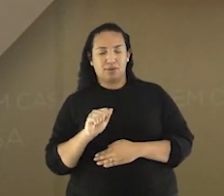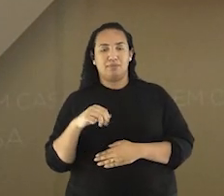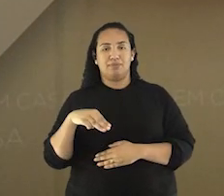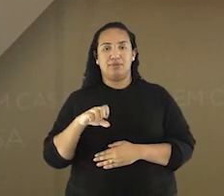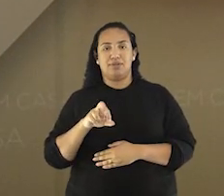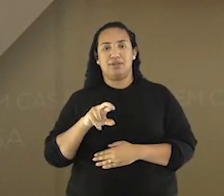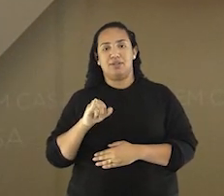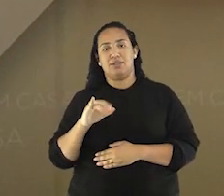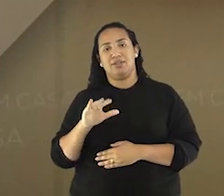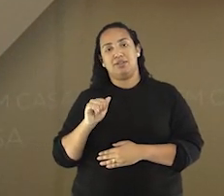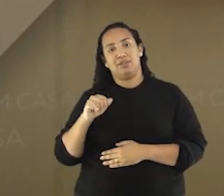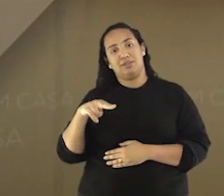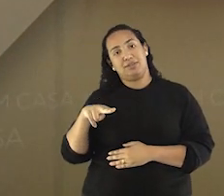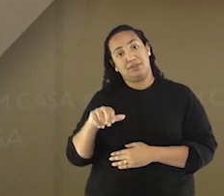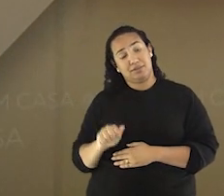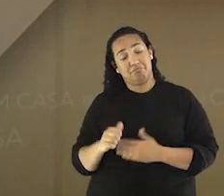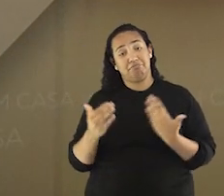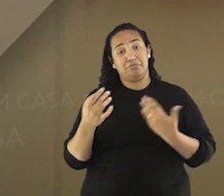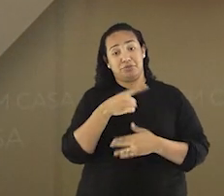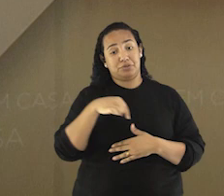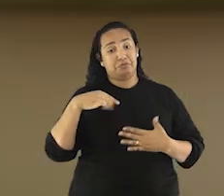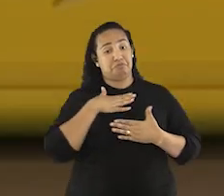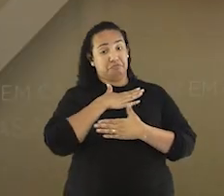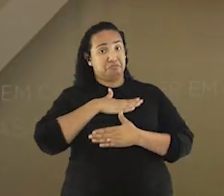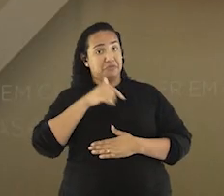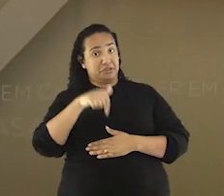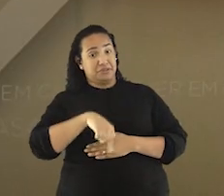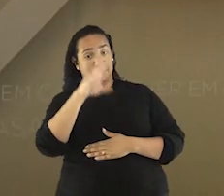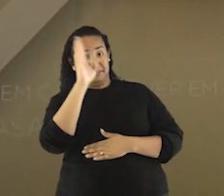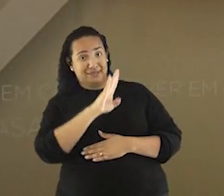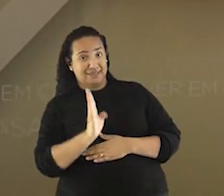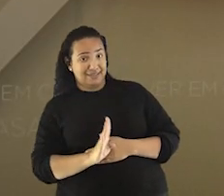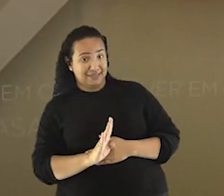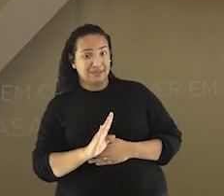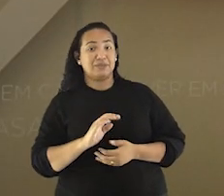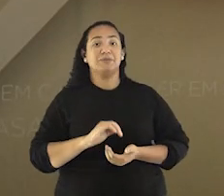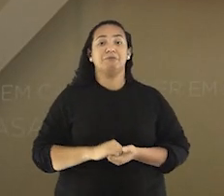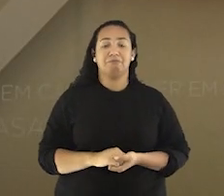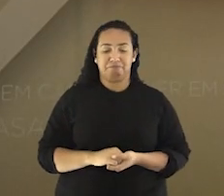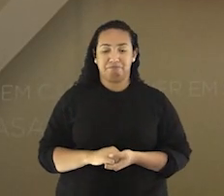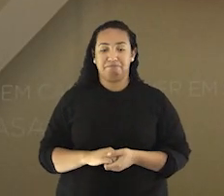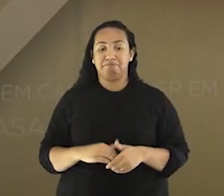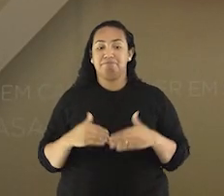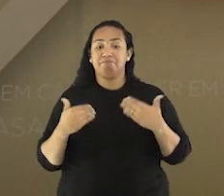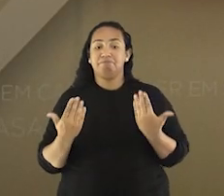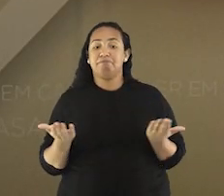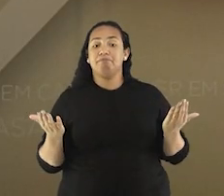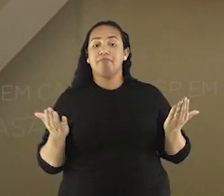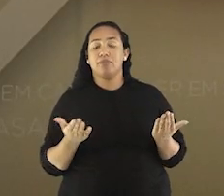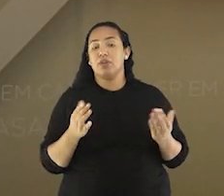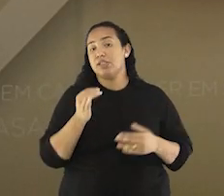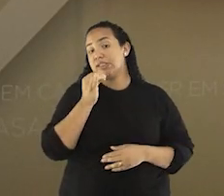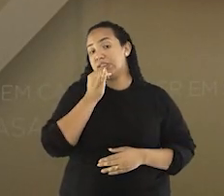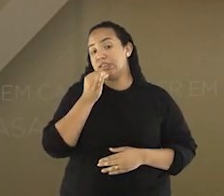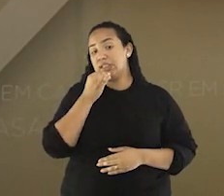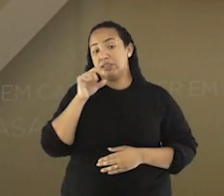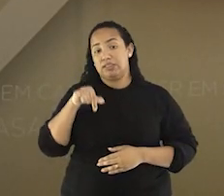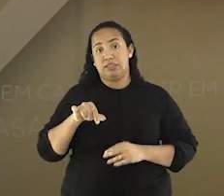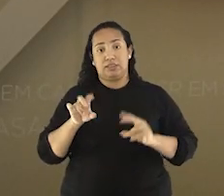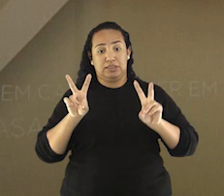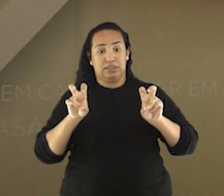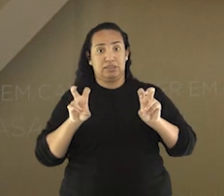somos privilegiados em estar no Brasil. Agora, falando em termos de intensidade, os terremotos